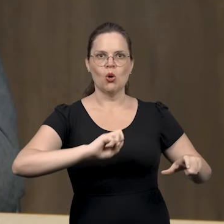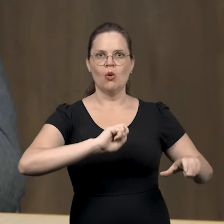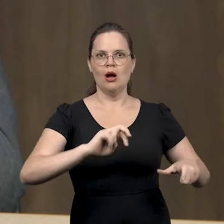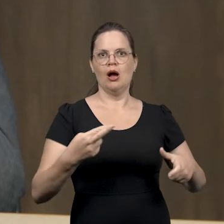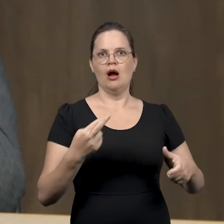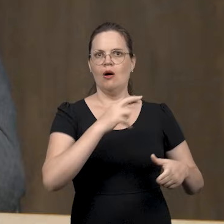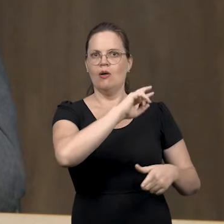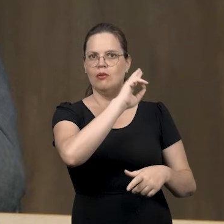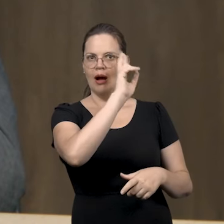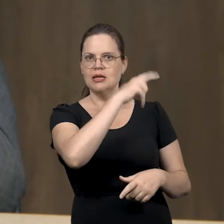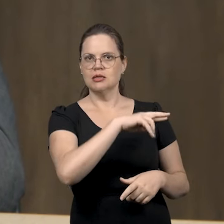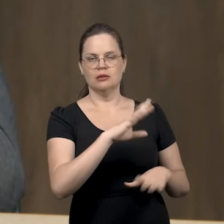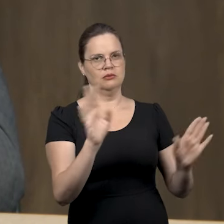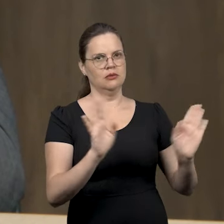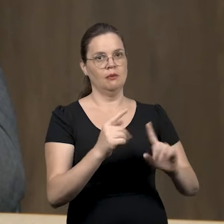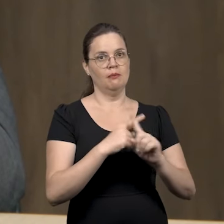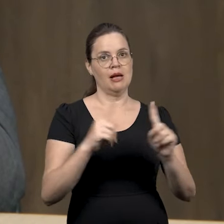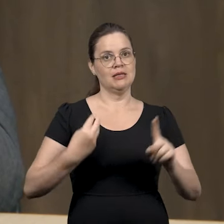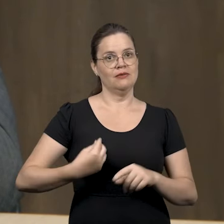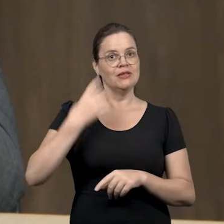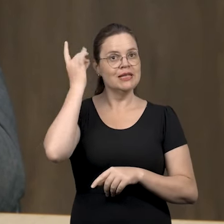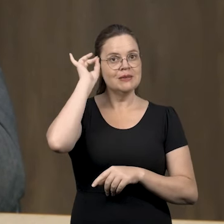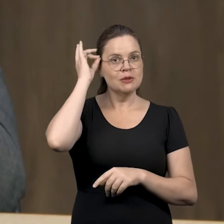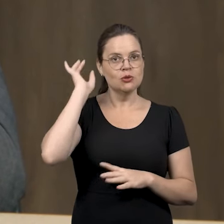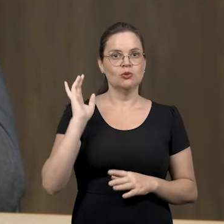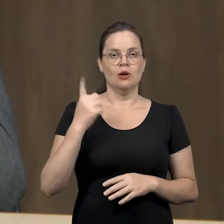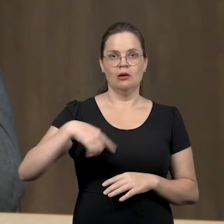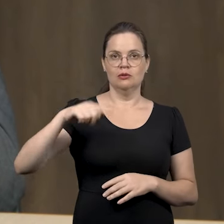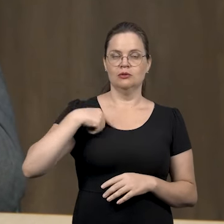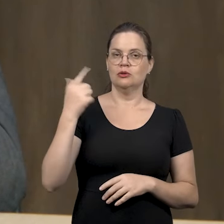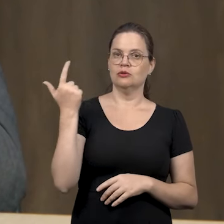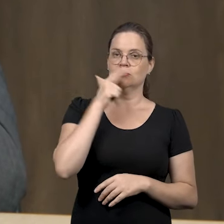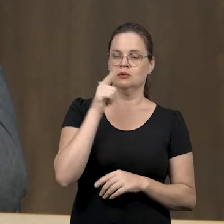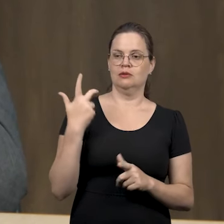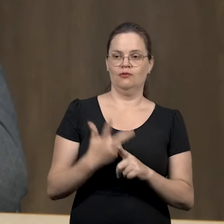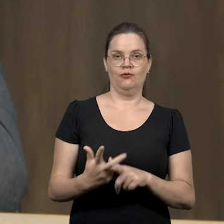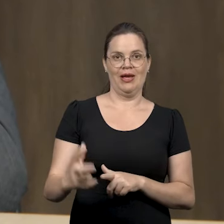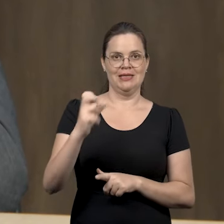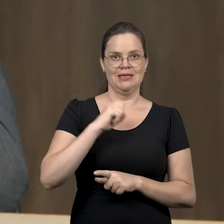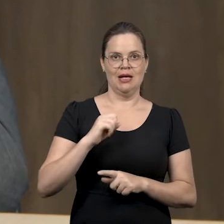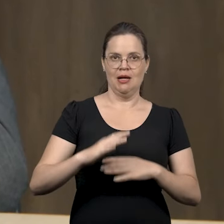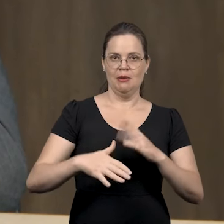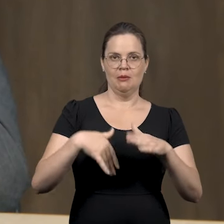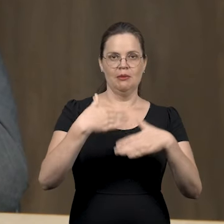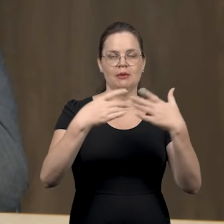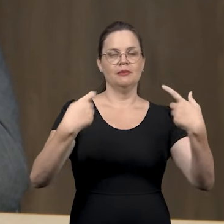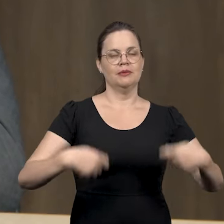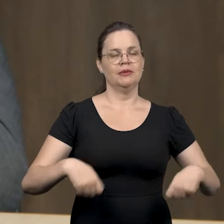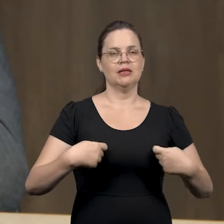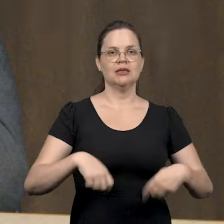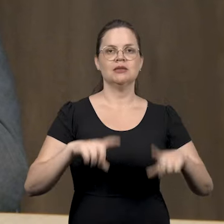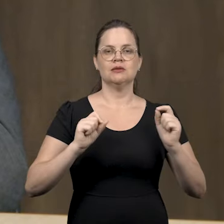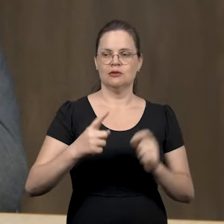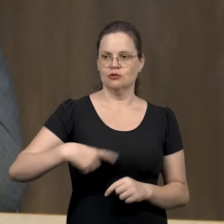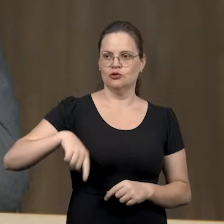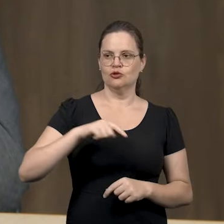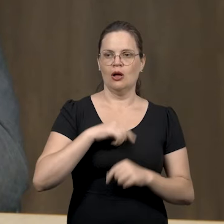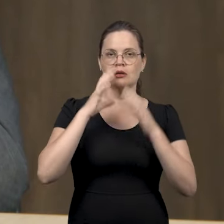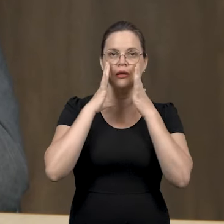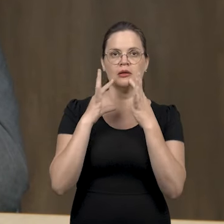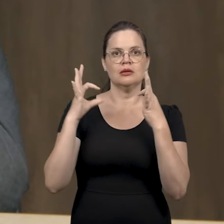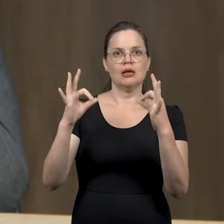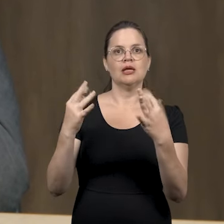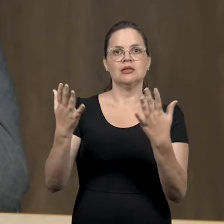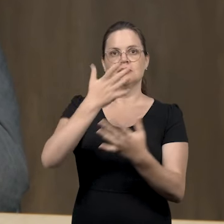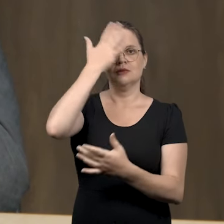espiritual. Então, para vencermos, para avançarmos, é necessário nós estarmos ouvindo a voz